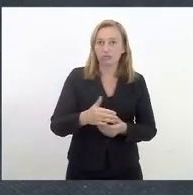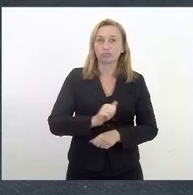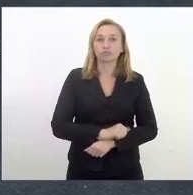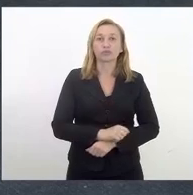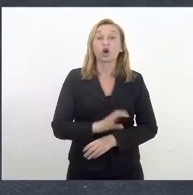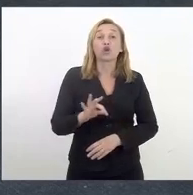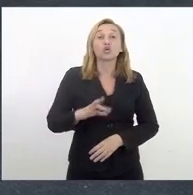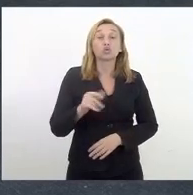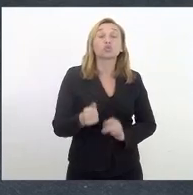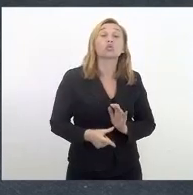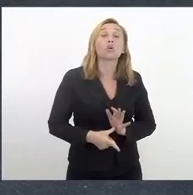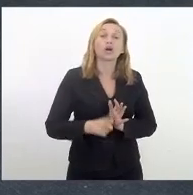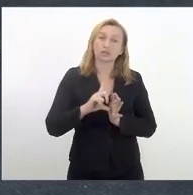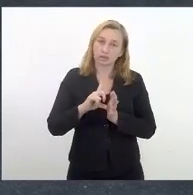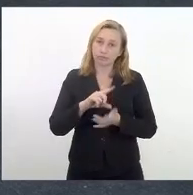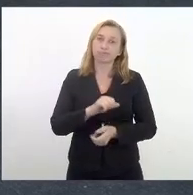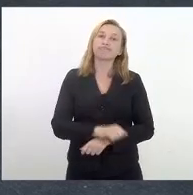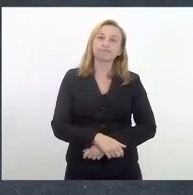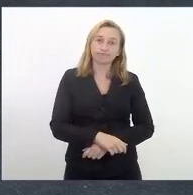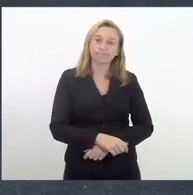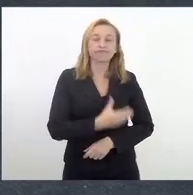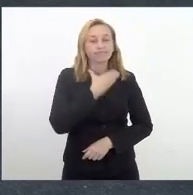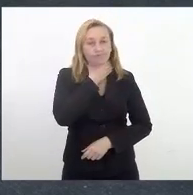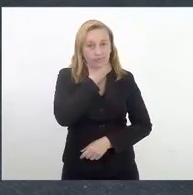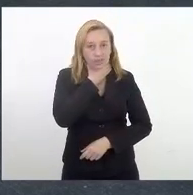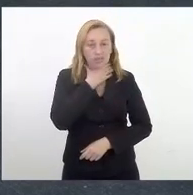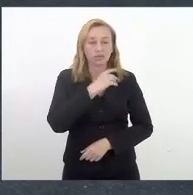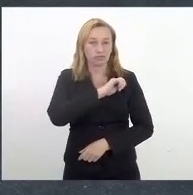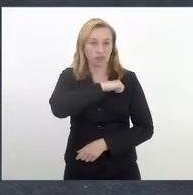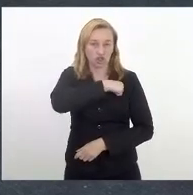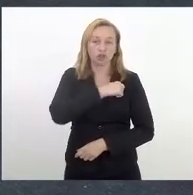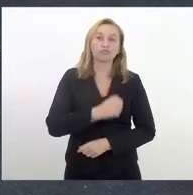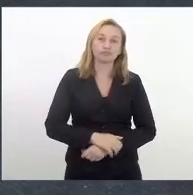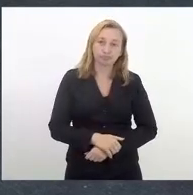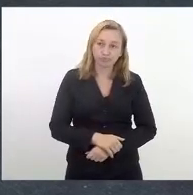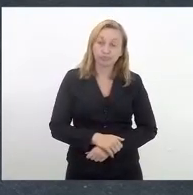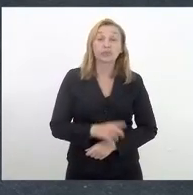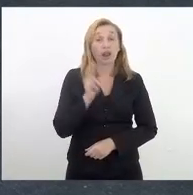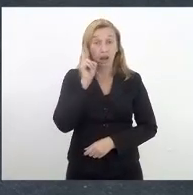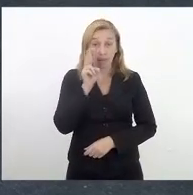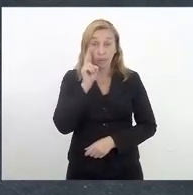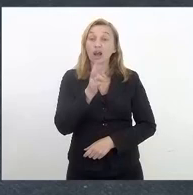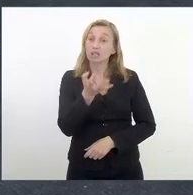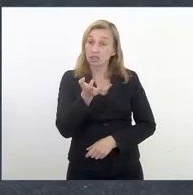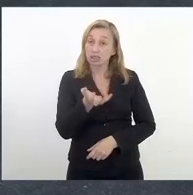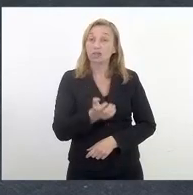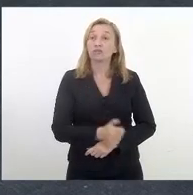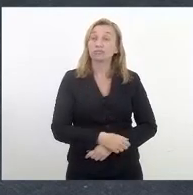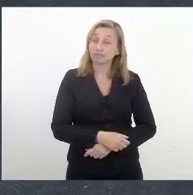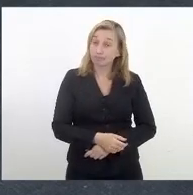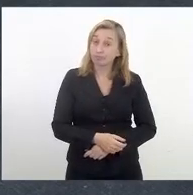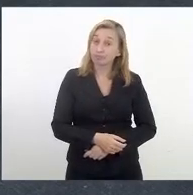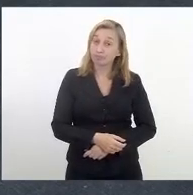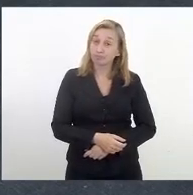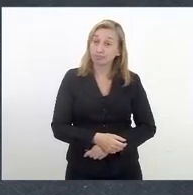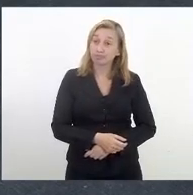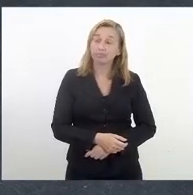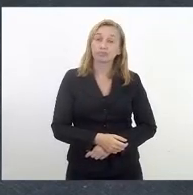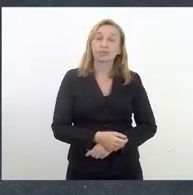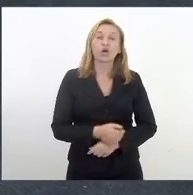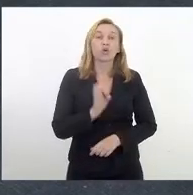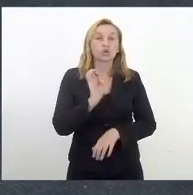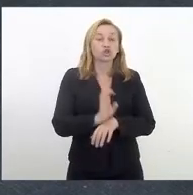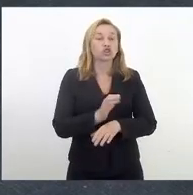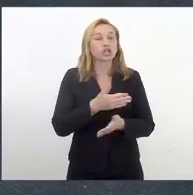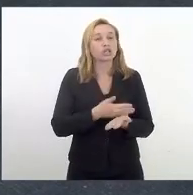Olá tudo antes da crise fiscal queria lembrar que o